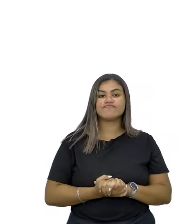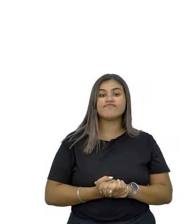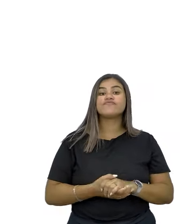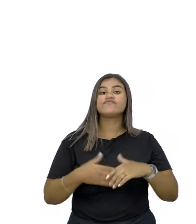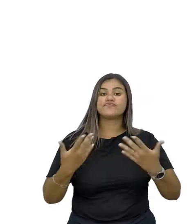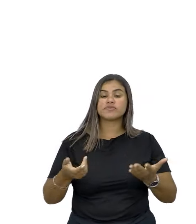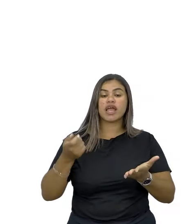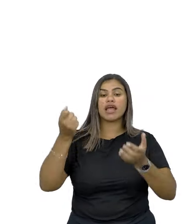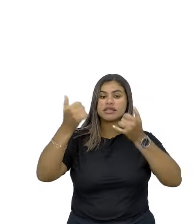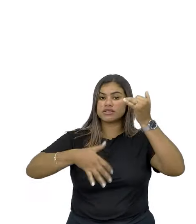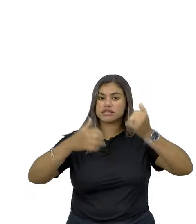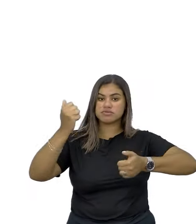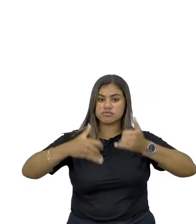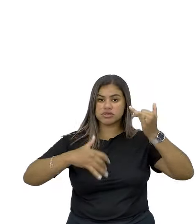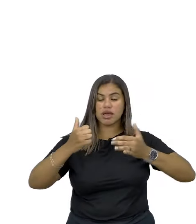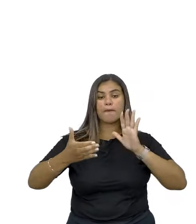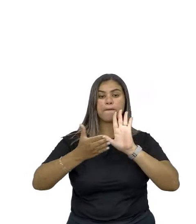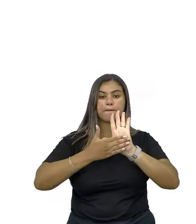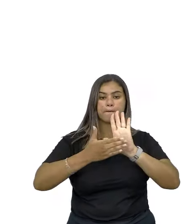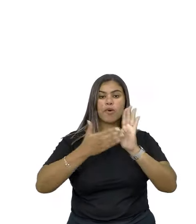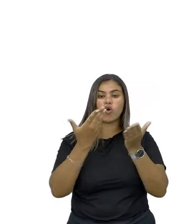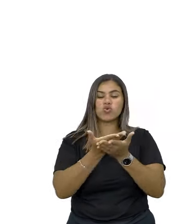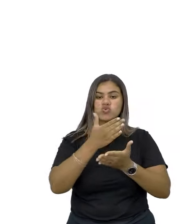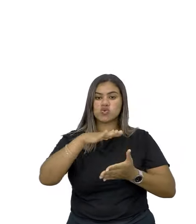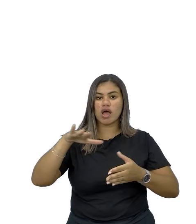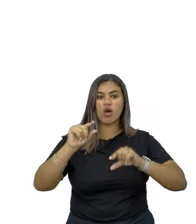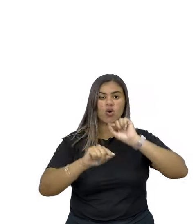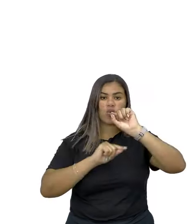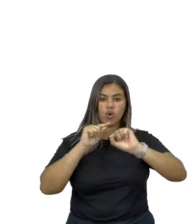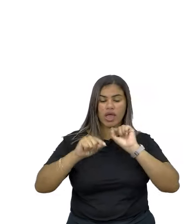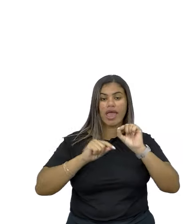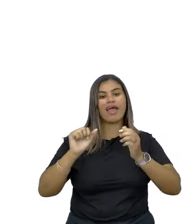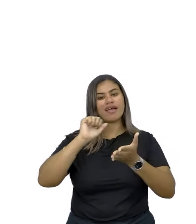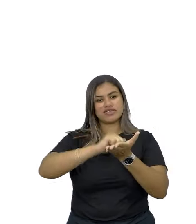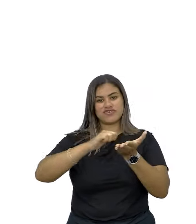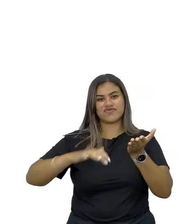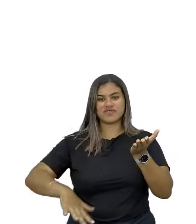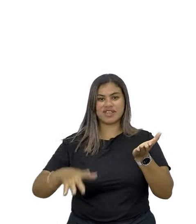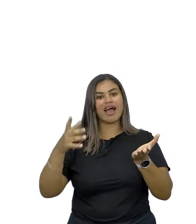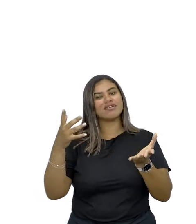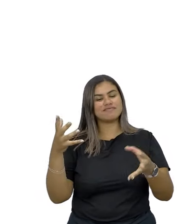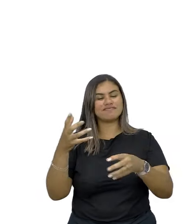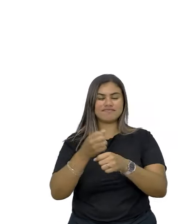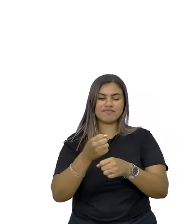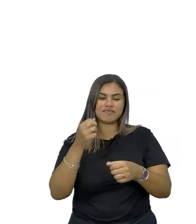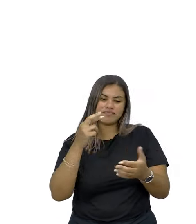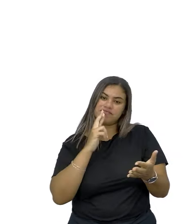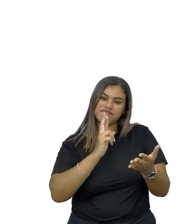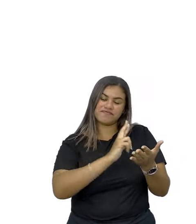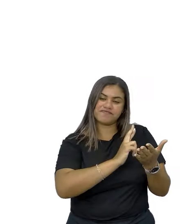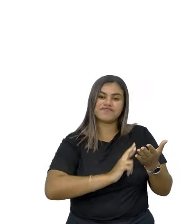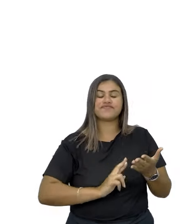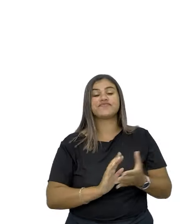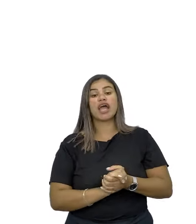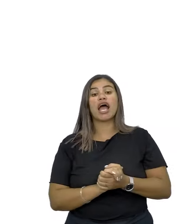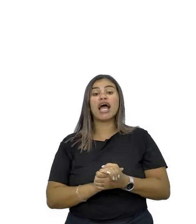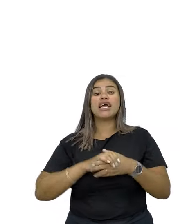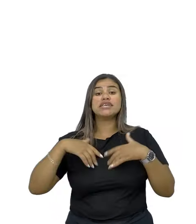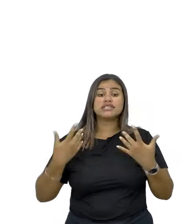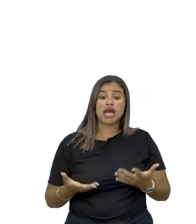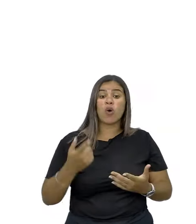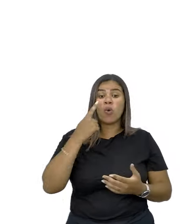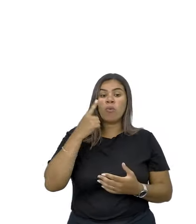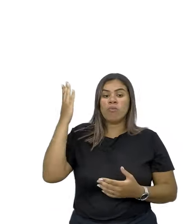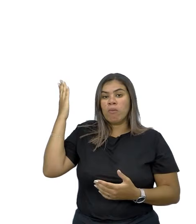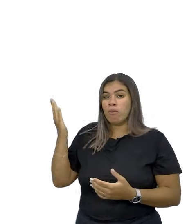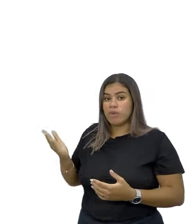Após a explicação, propõe aos estudantes que resolvam as atividades propostas no caderno. Então, esse iniciando, ele fala para nós o que